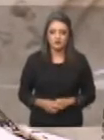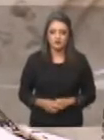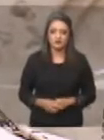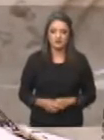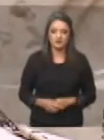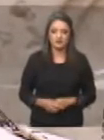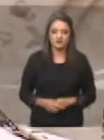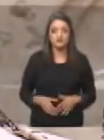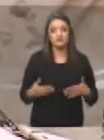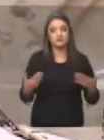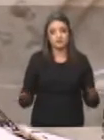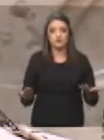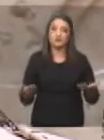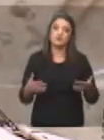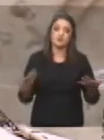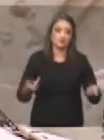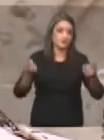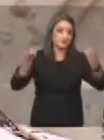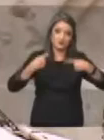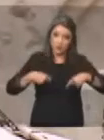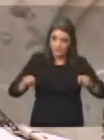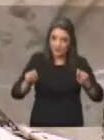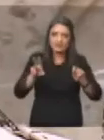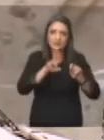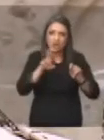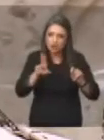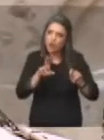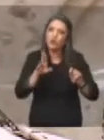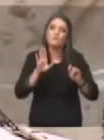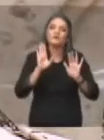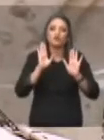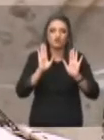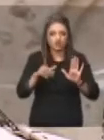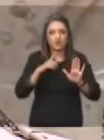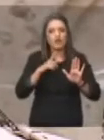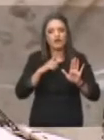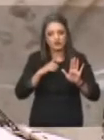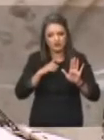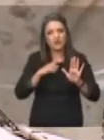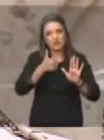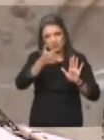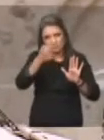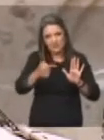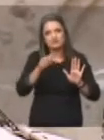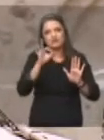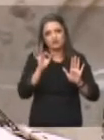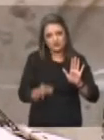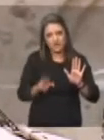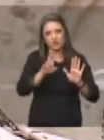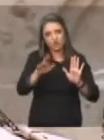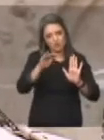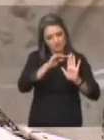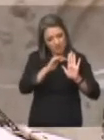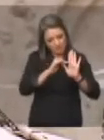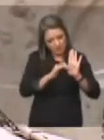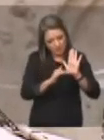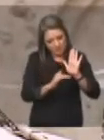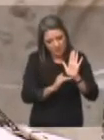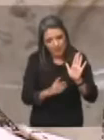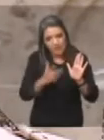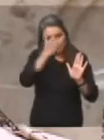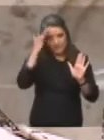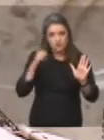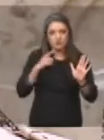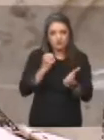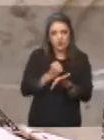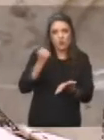tem nenhuma discordância entre isso. São 17 nomes, todos que funcionaram, que